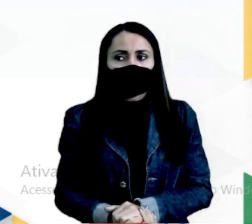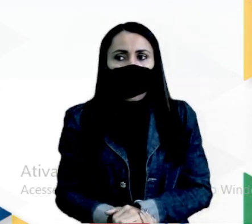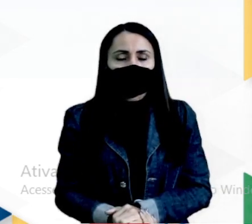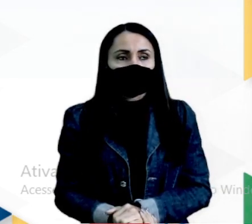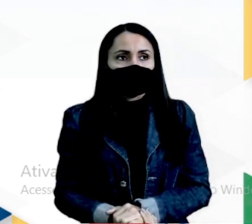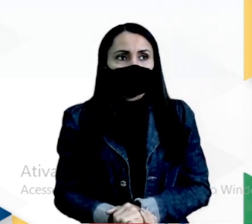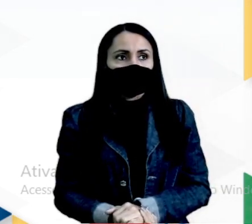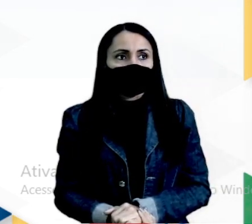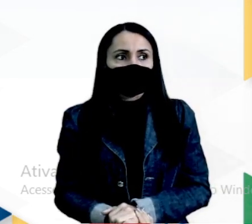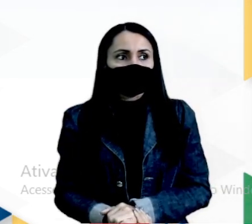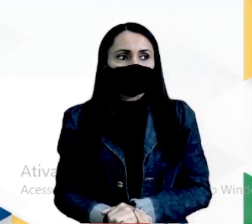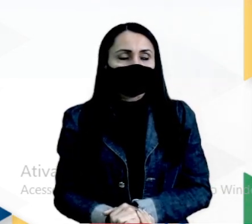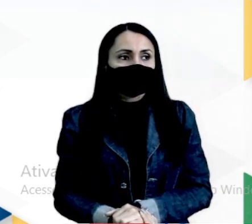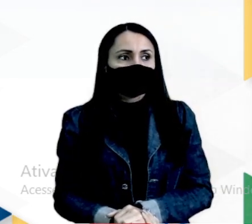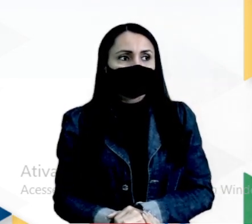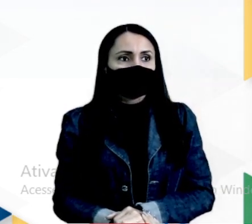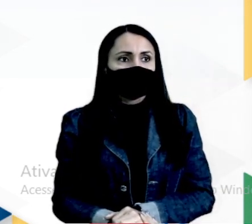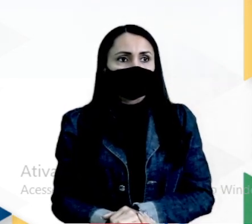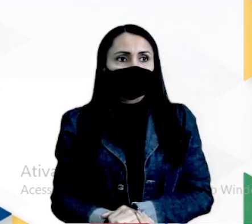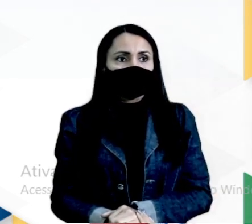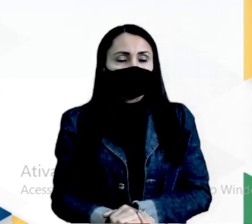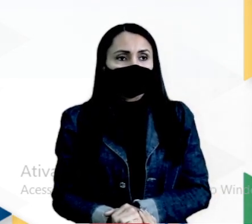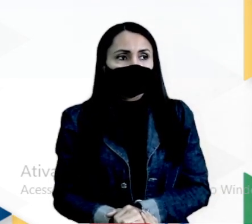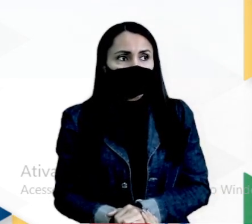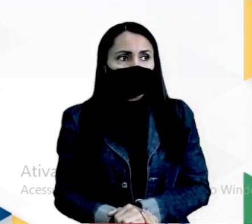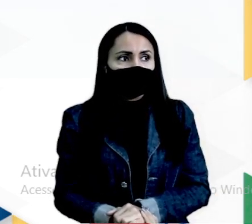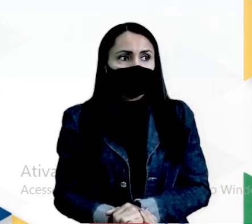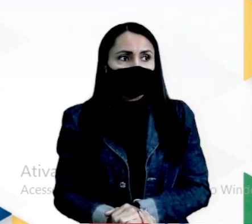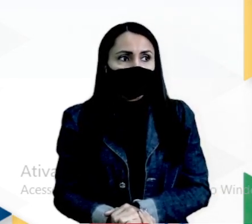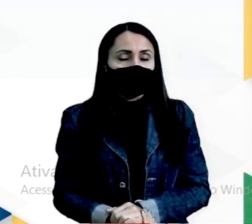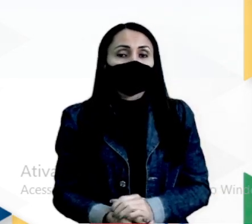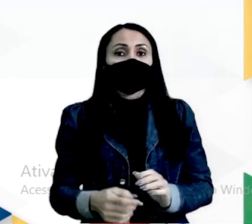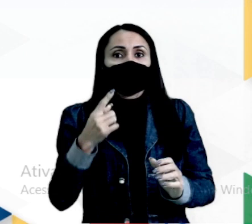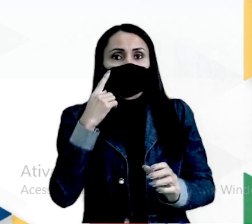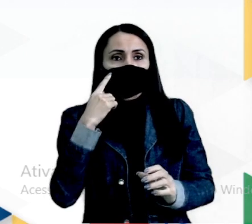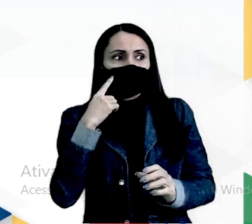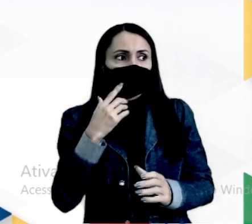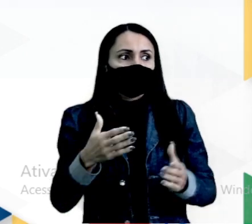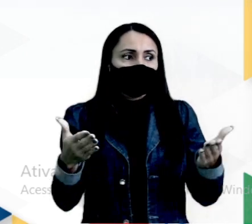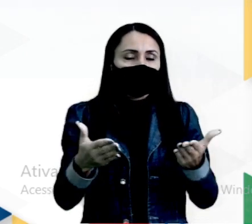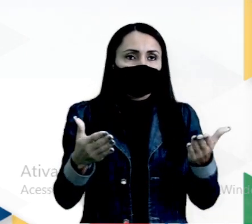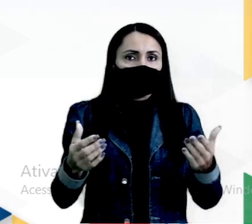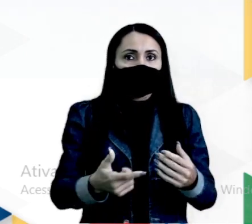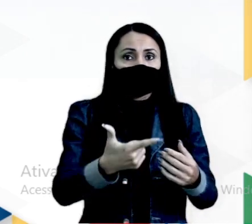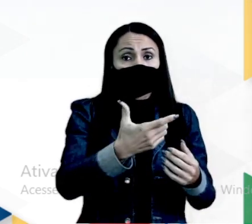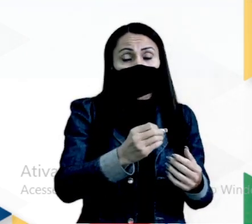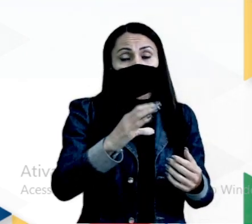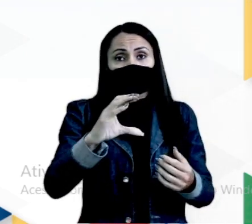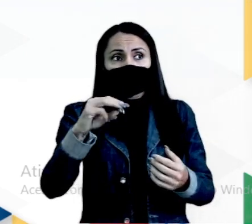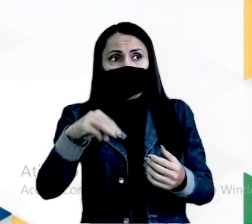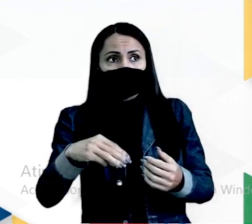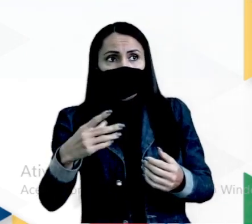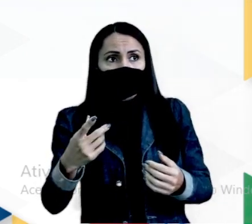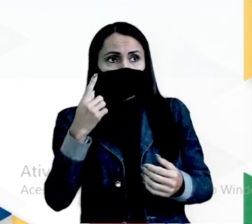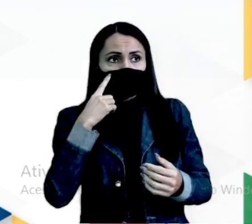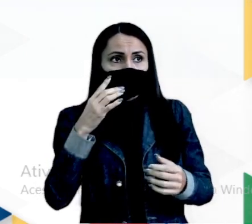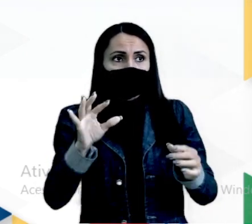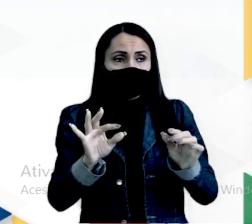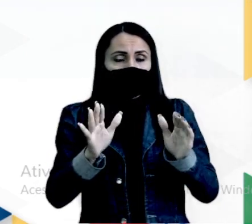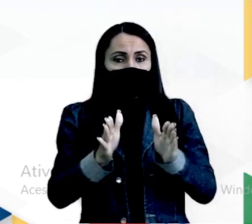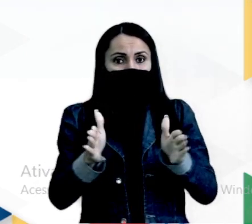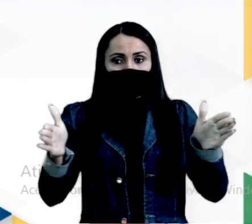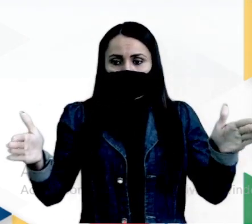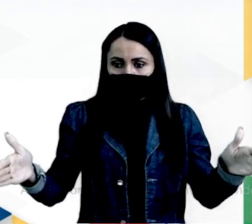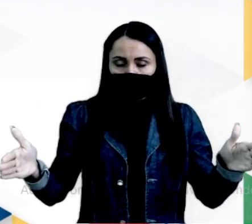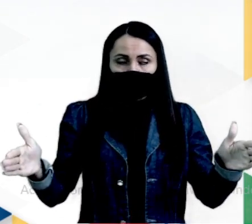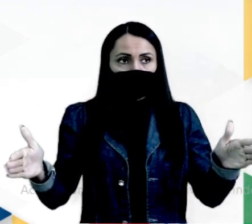seguir. Bom, questão 2. O perímetro de um retângulo mede 20 centímetros. A largura do